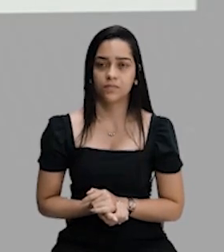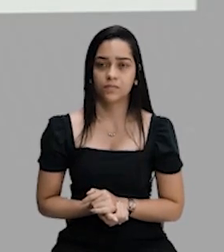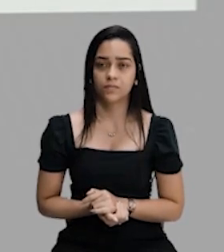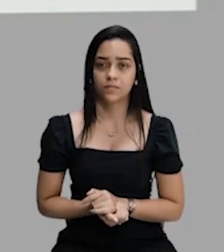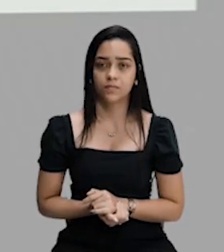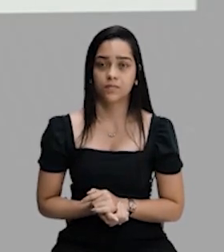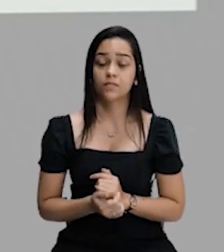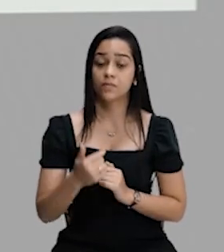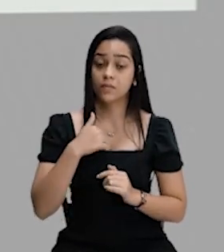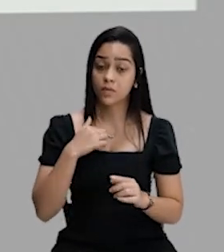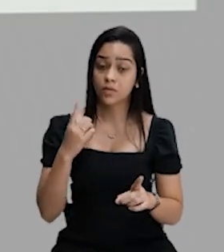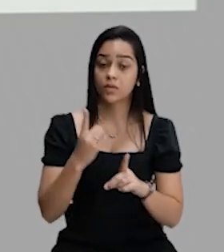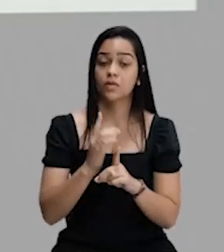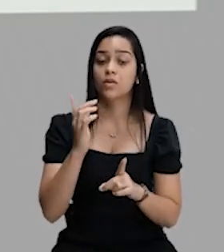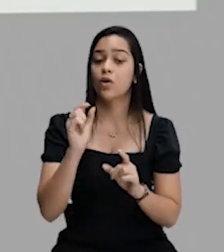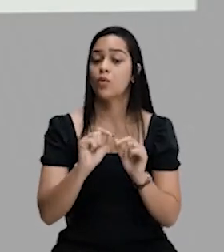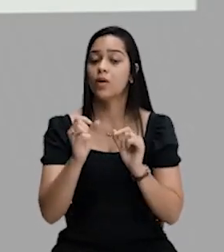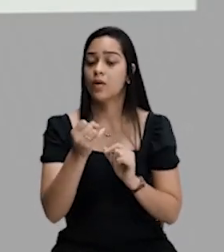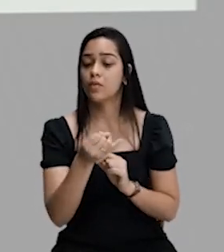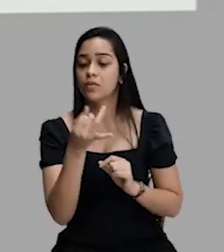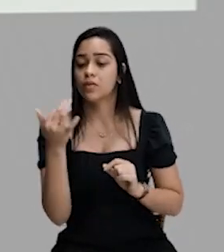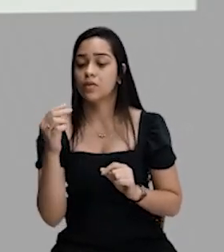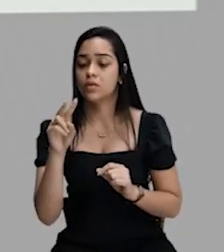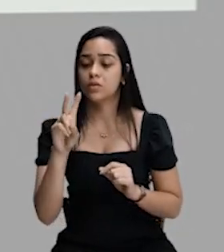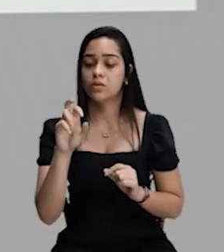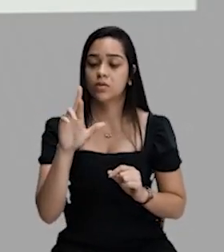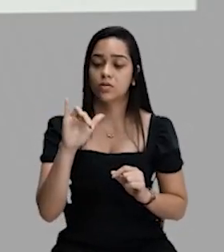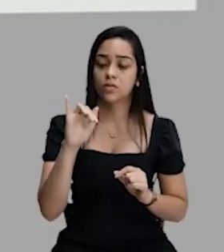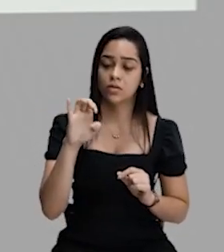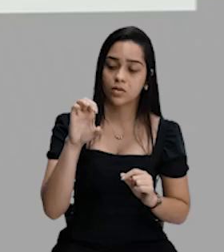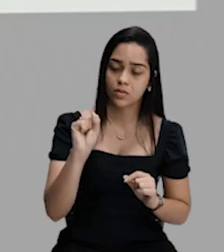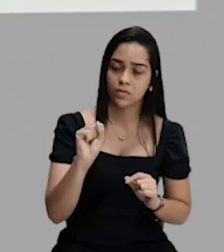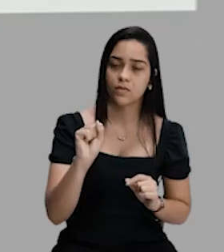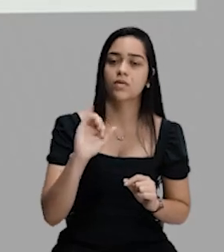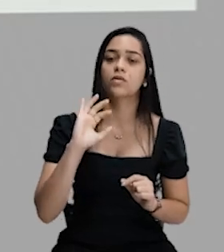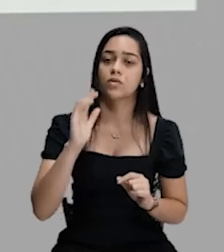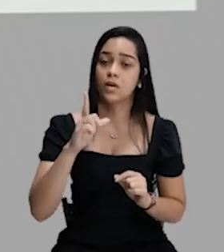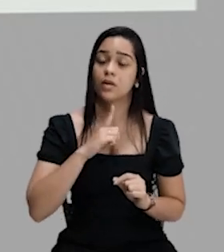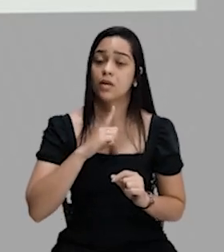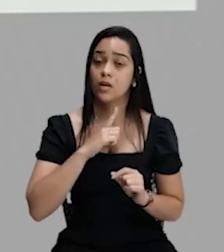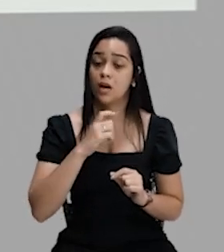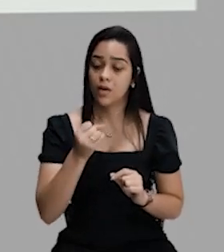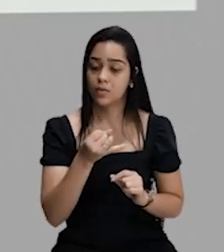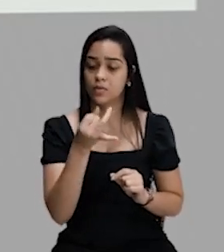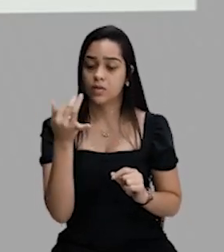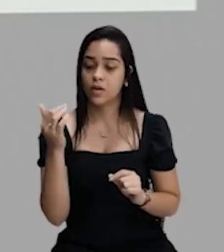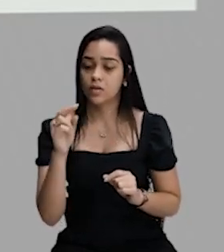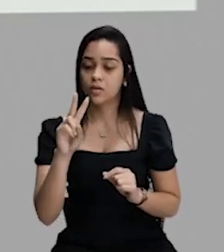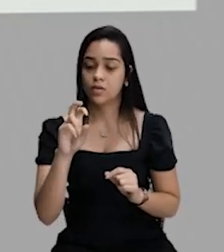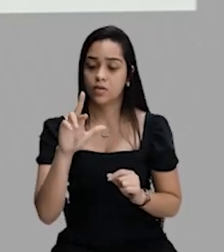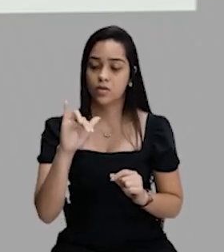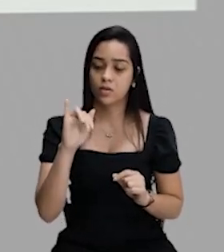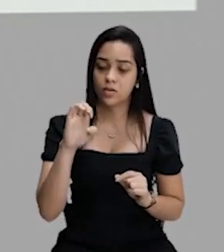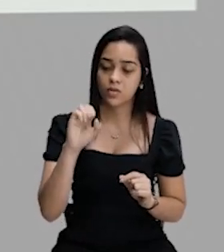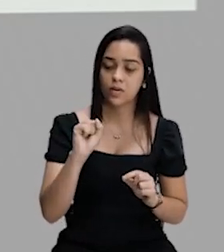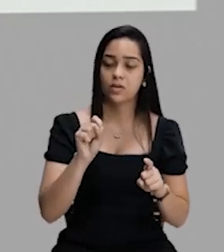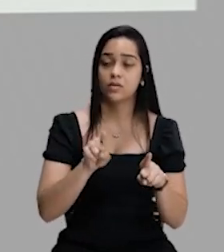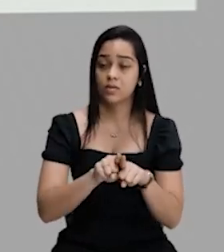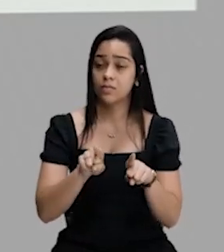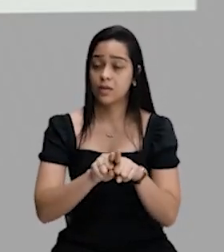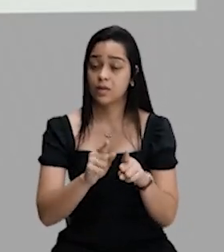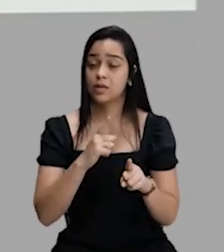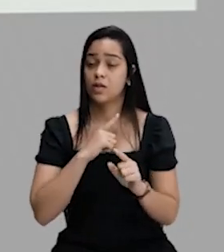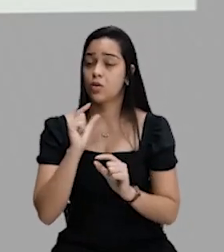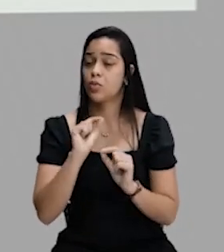Então tu não encontrei aí a quantidade de vértices Tá eu já tenho a quantidade de vértices eu já tenho aqui